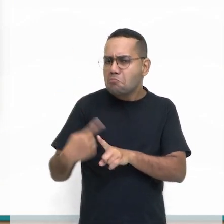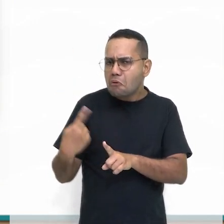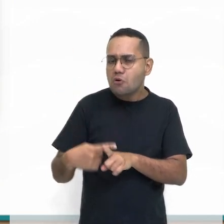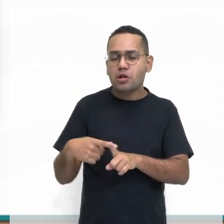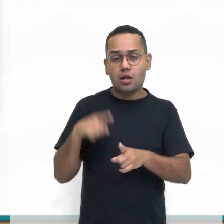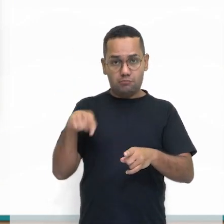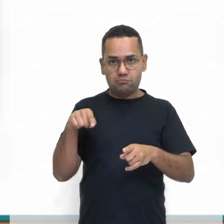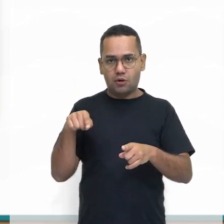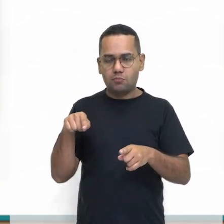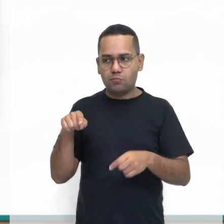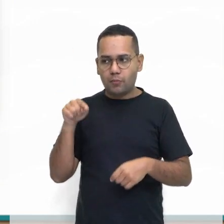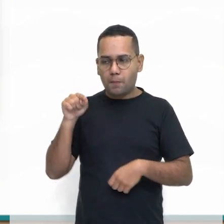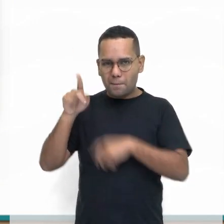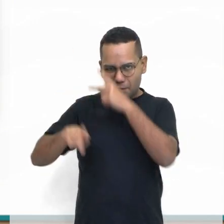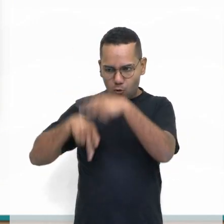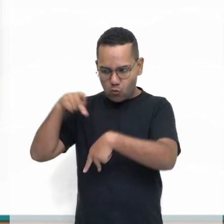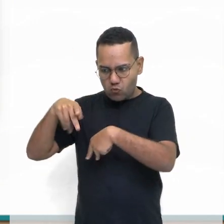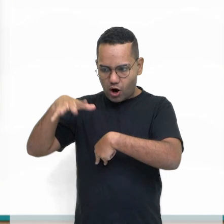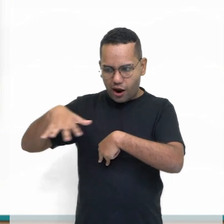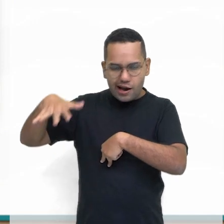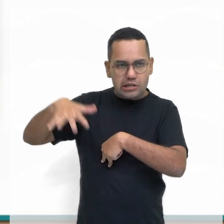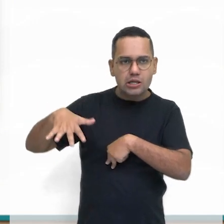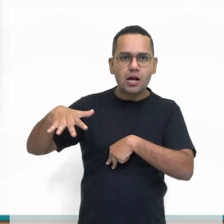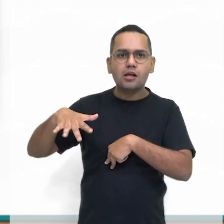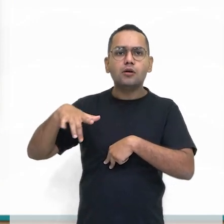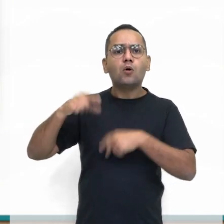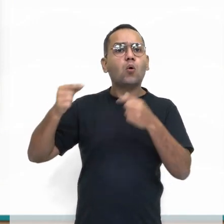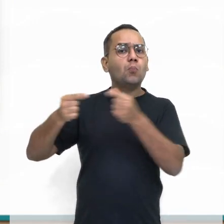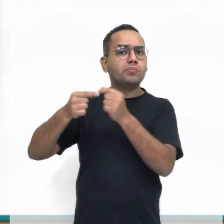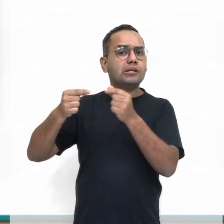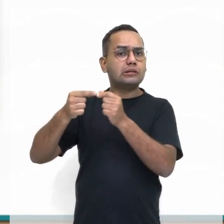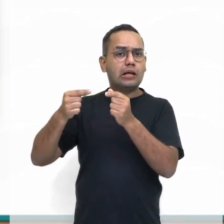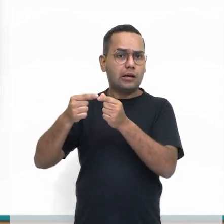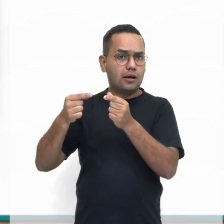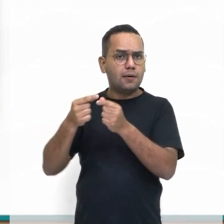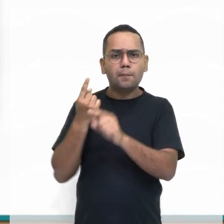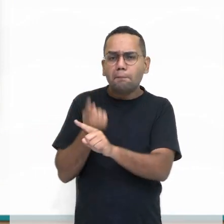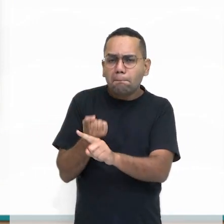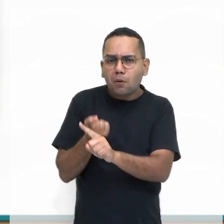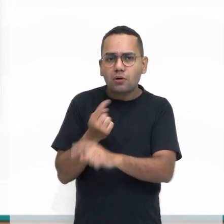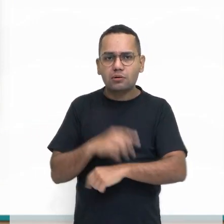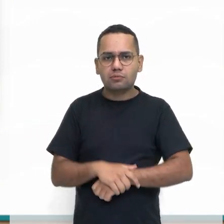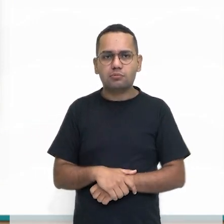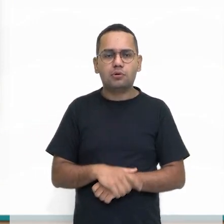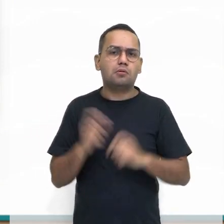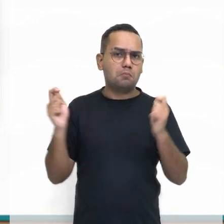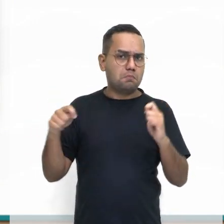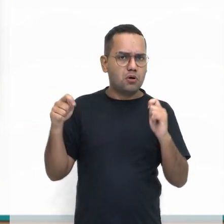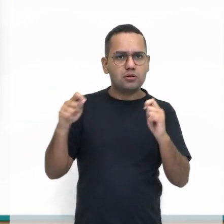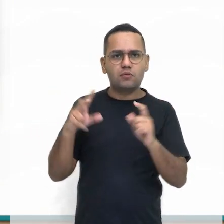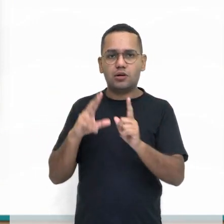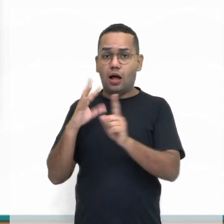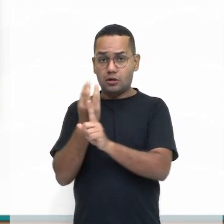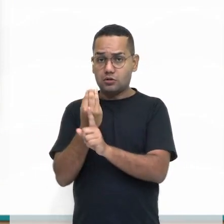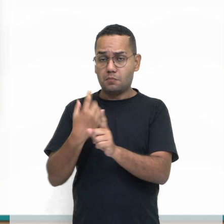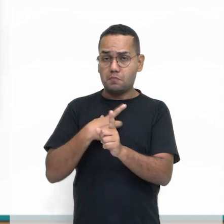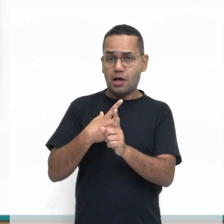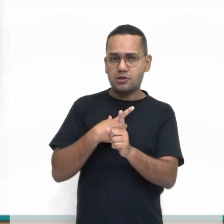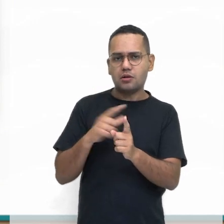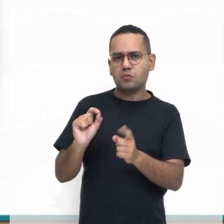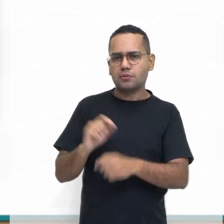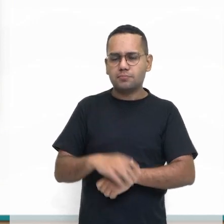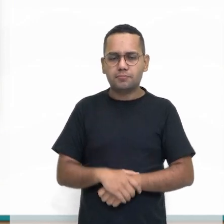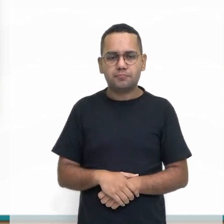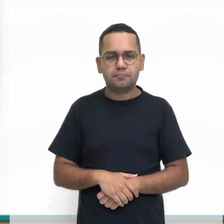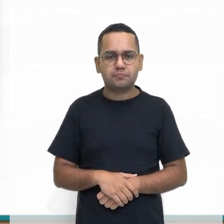um elemento da obra de arte, porque ele também pode se tornar um artista, porque ele vai poder fazer o